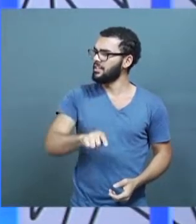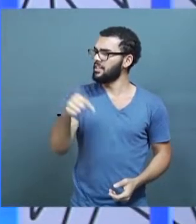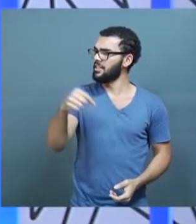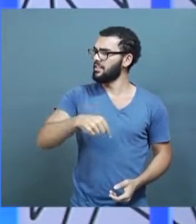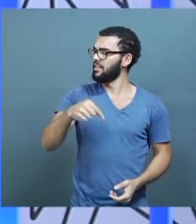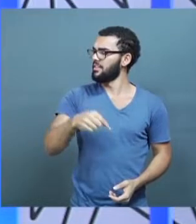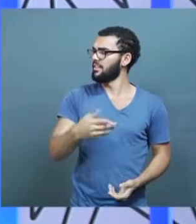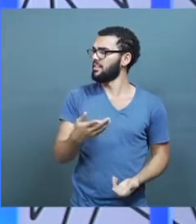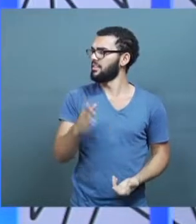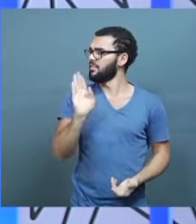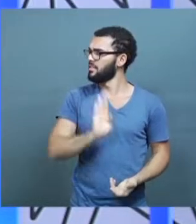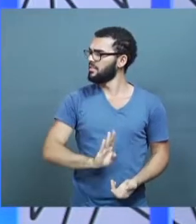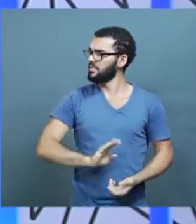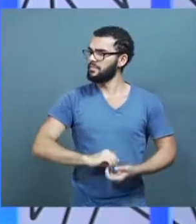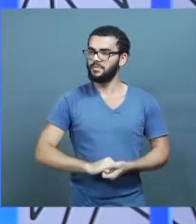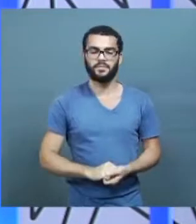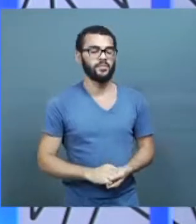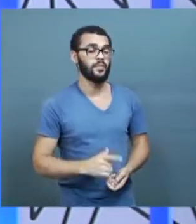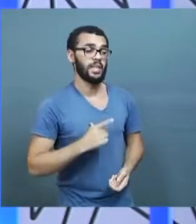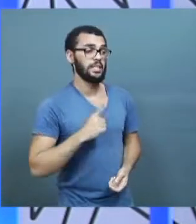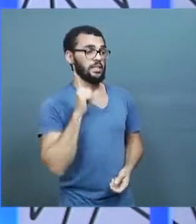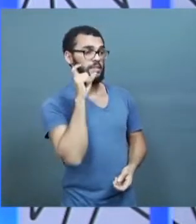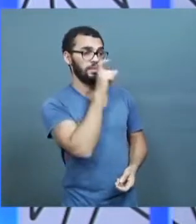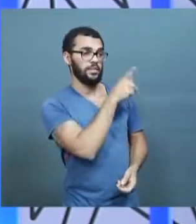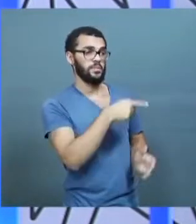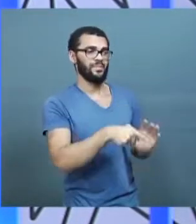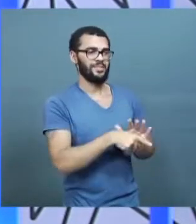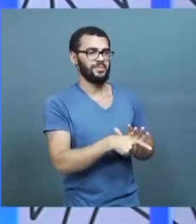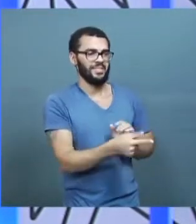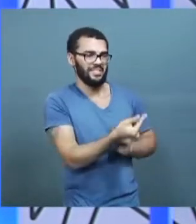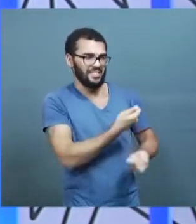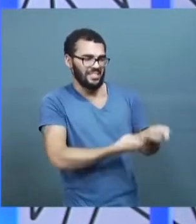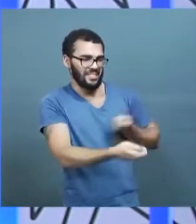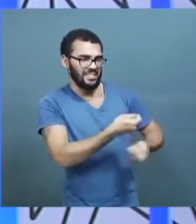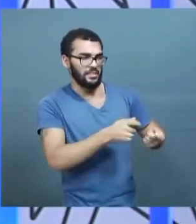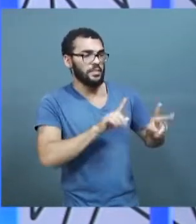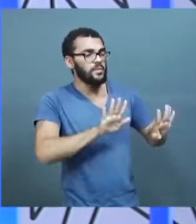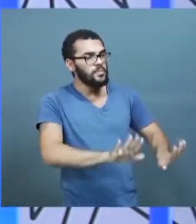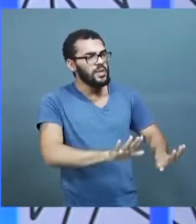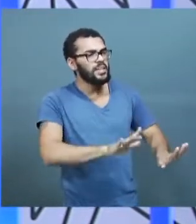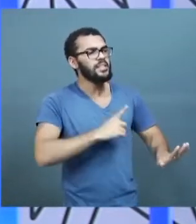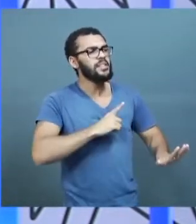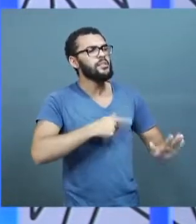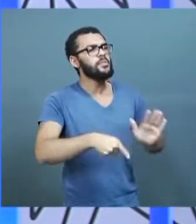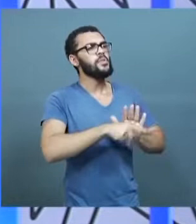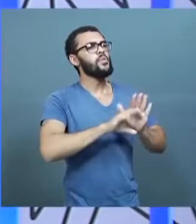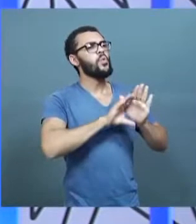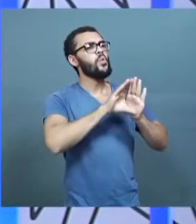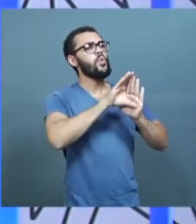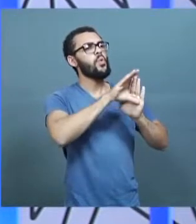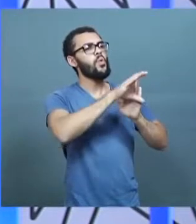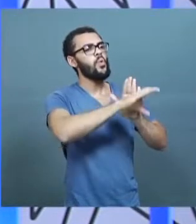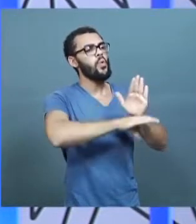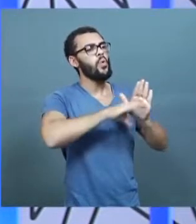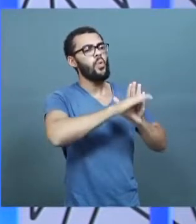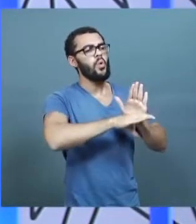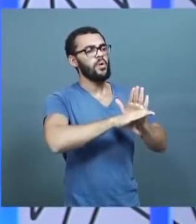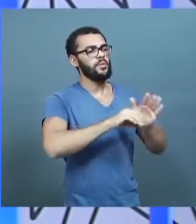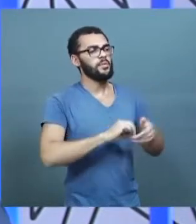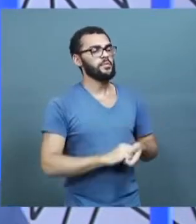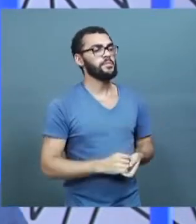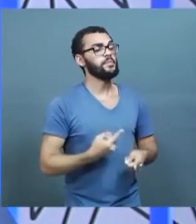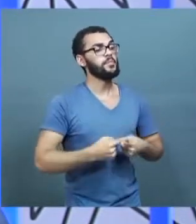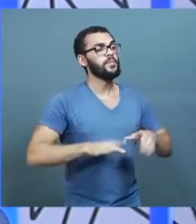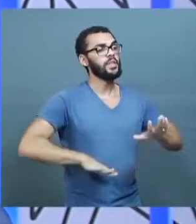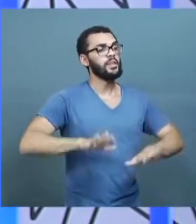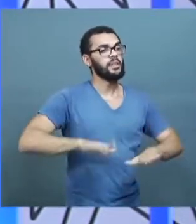passam por uma questão também financeira, mas passa também pelo conceito. Eu acho que tem muitas pessoas que misturam,